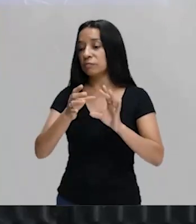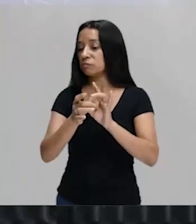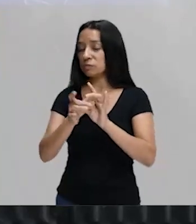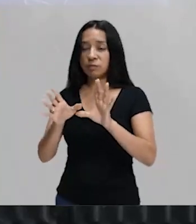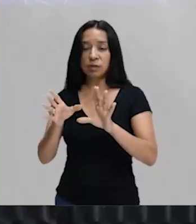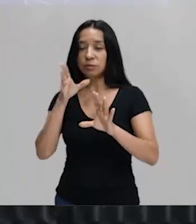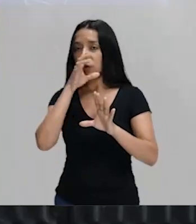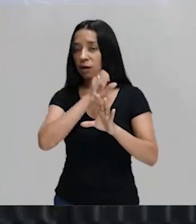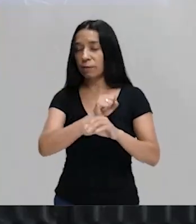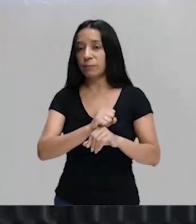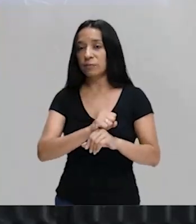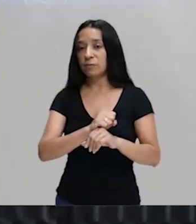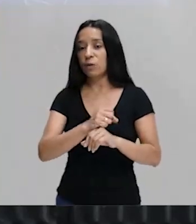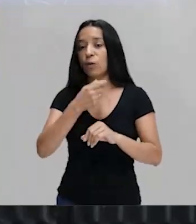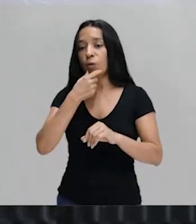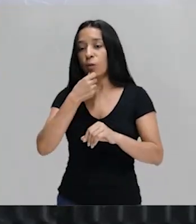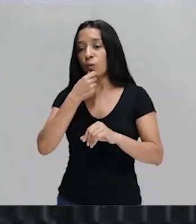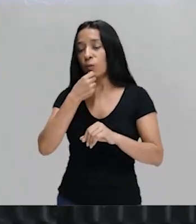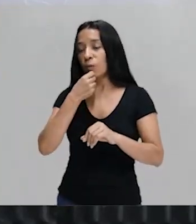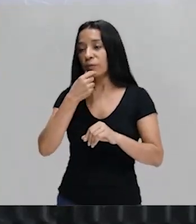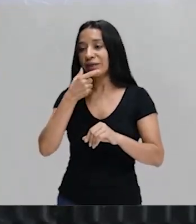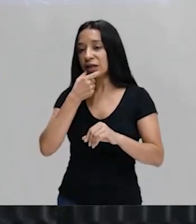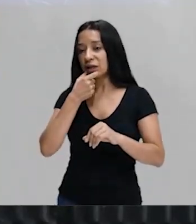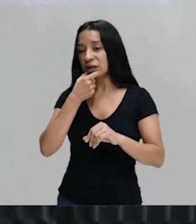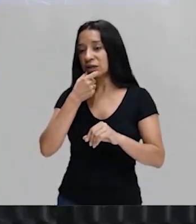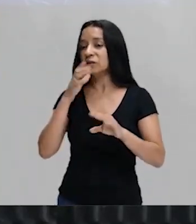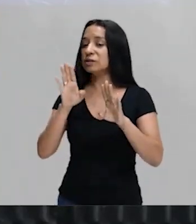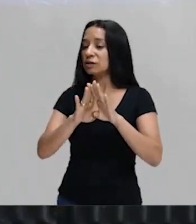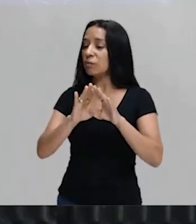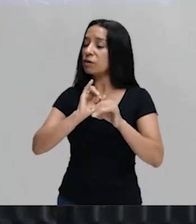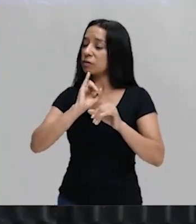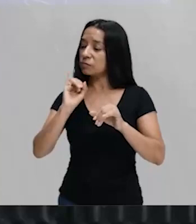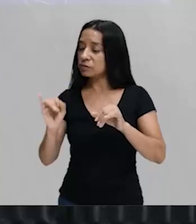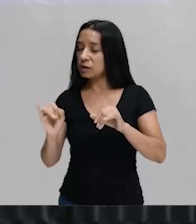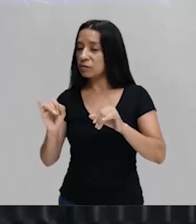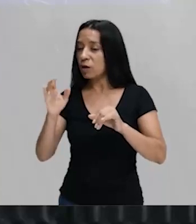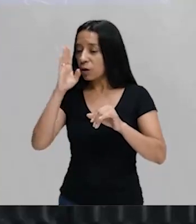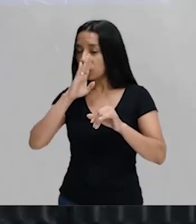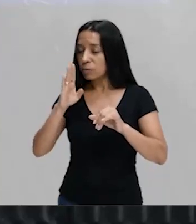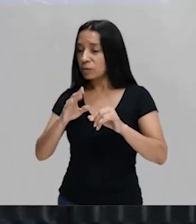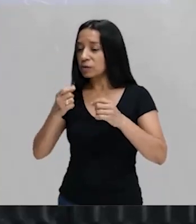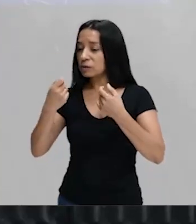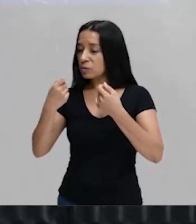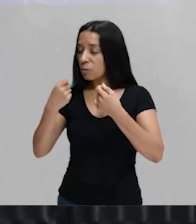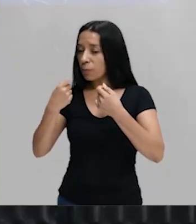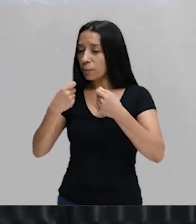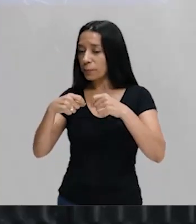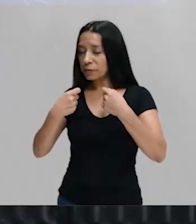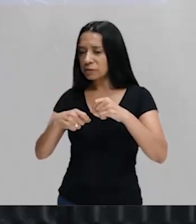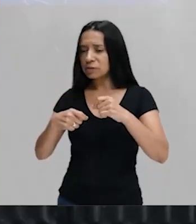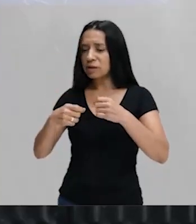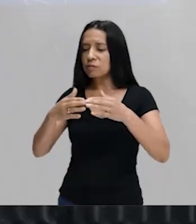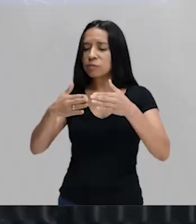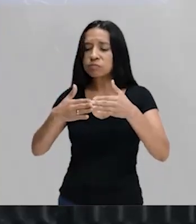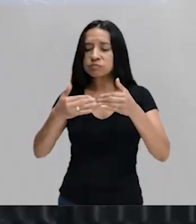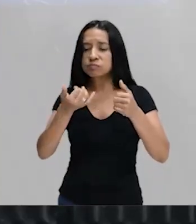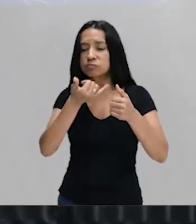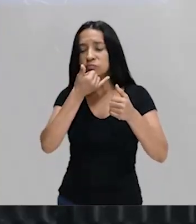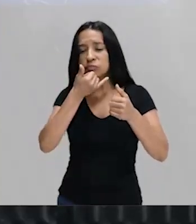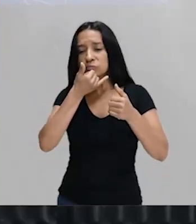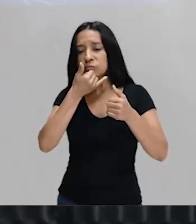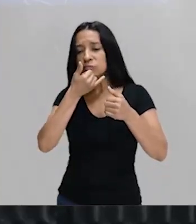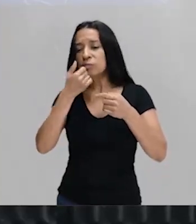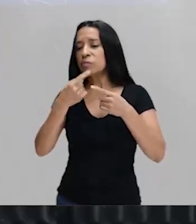E o embaixador inglês dizia que o Brasil deveria pedir desculpas oficiais à Marinha Britânica, pelo fato de estar humilhando a